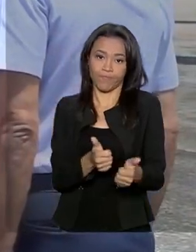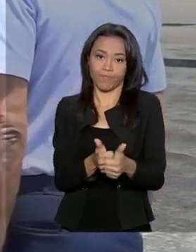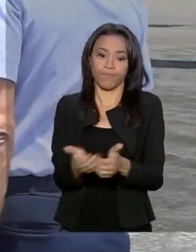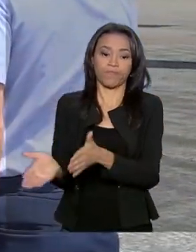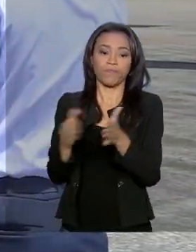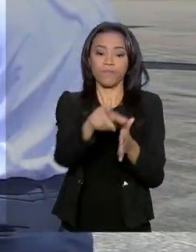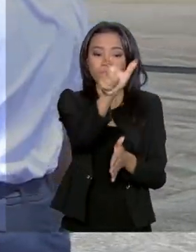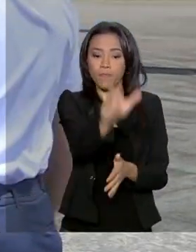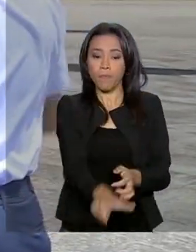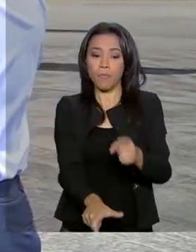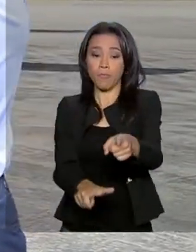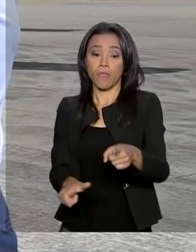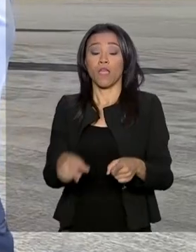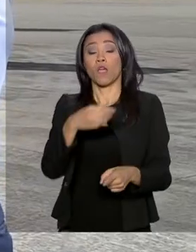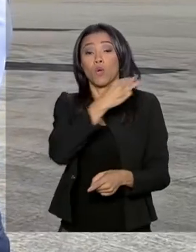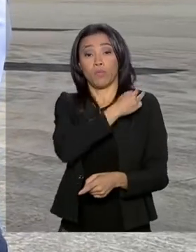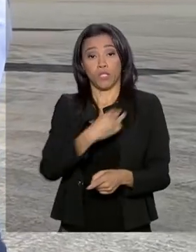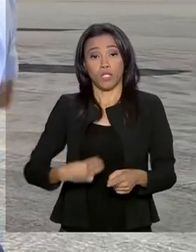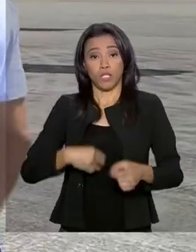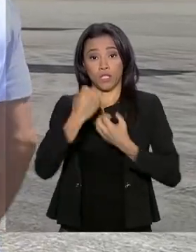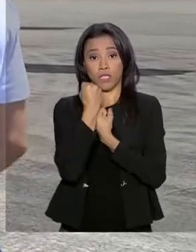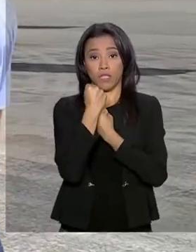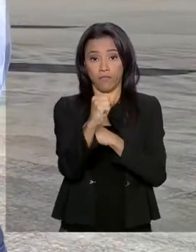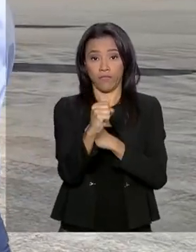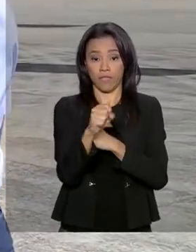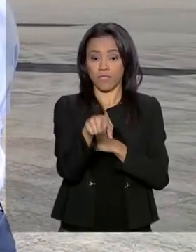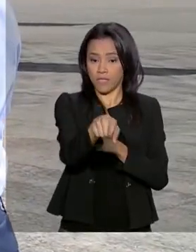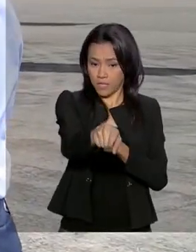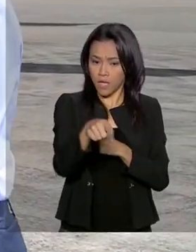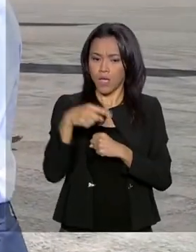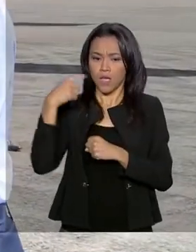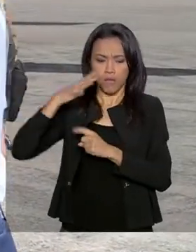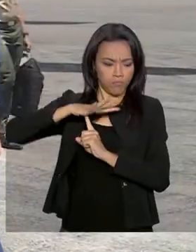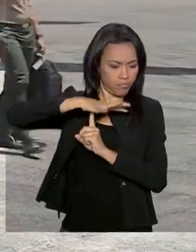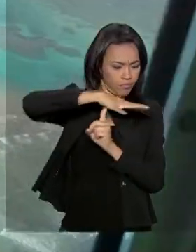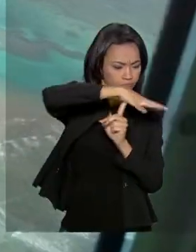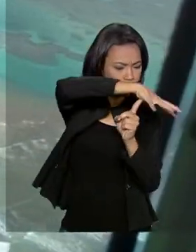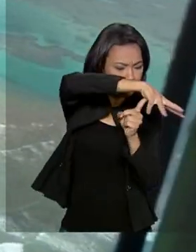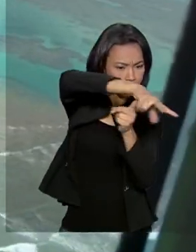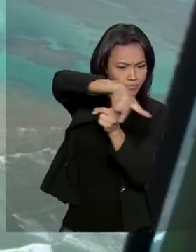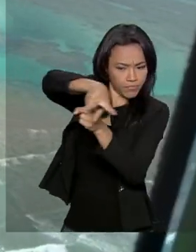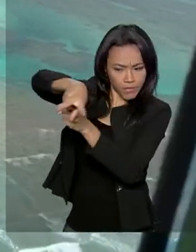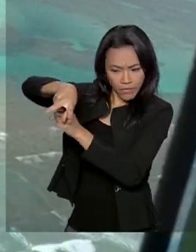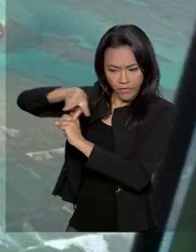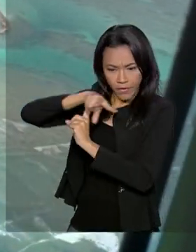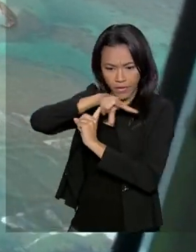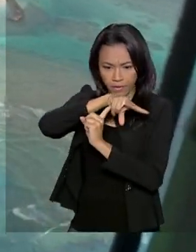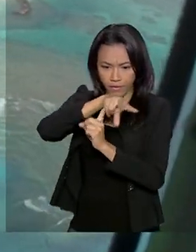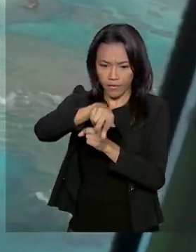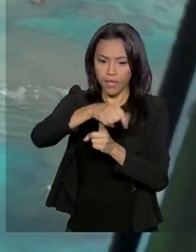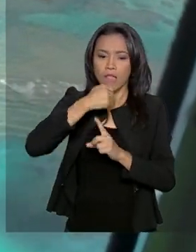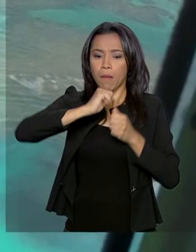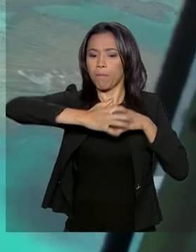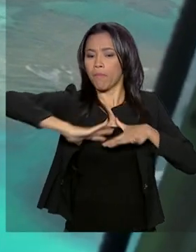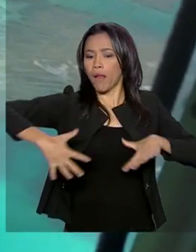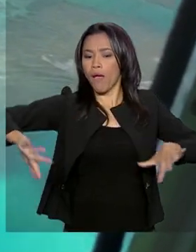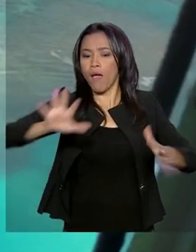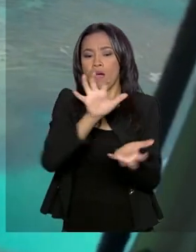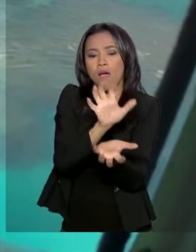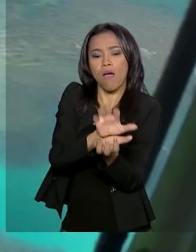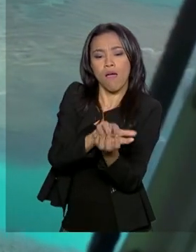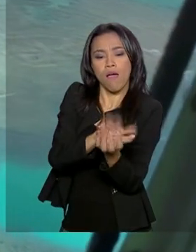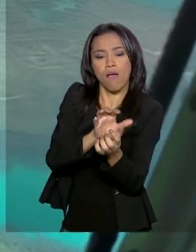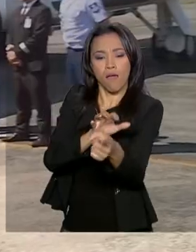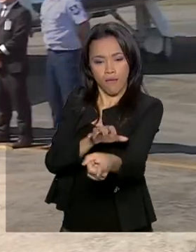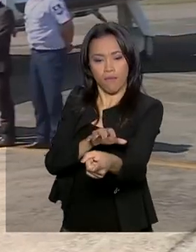o ministro da defesa esteve em pernambuco para sobrevoar as áreas atingidas o vôo foi da praia de boa viagem até porto